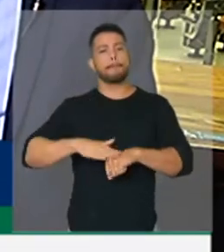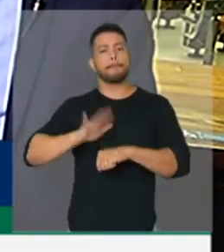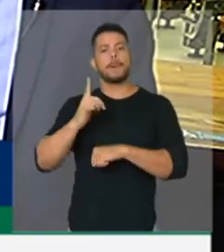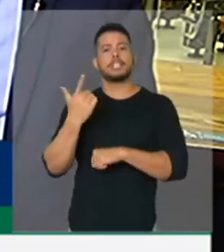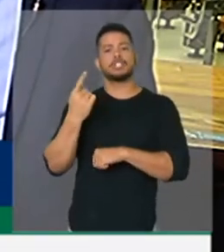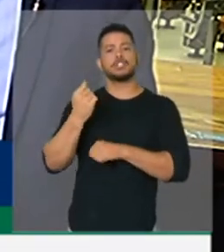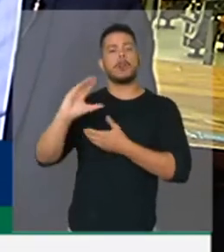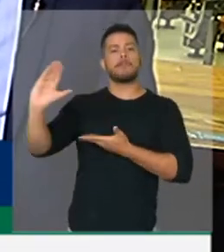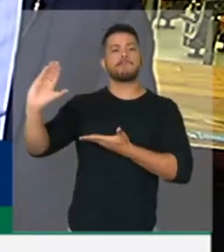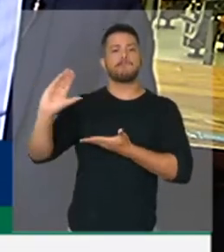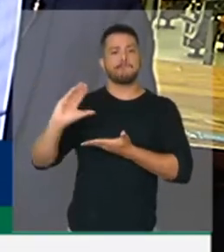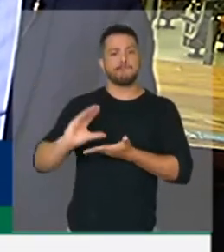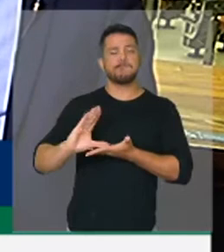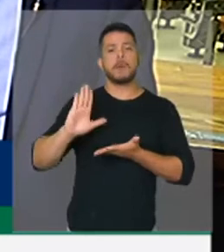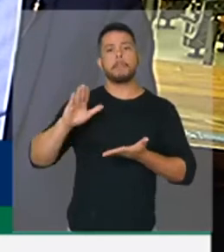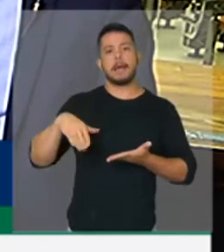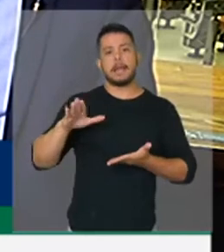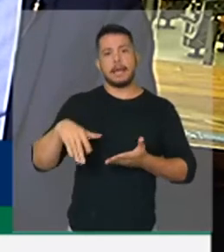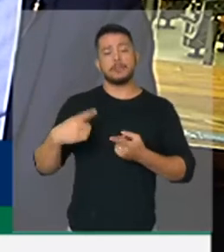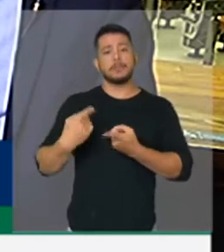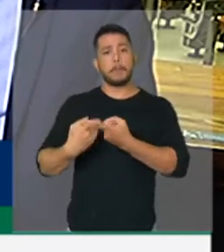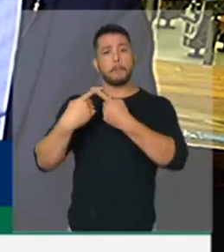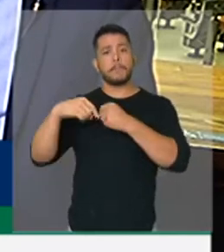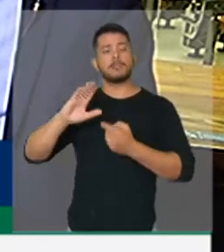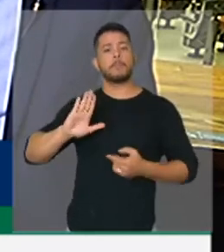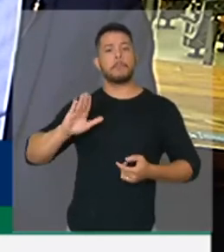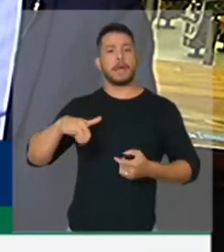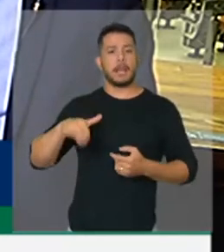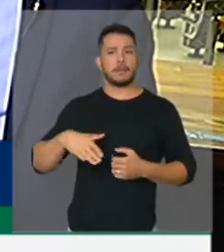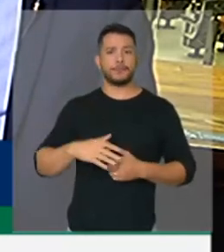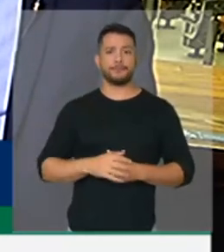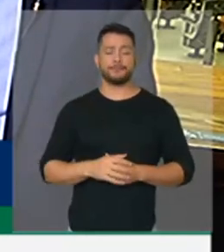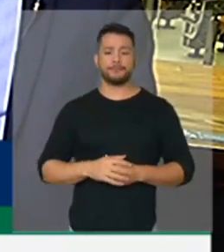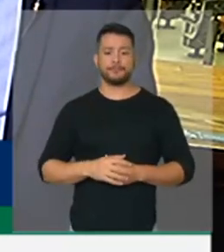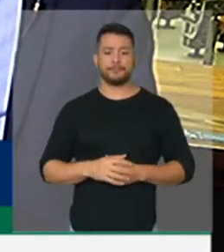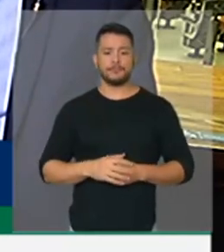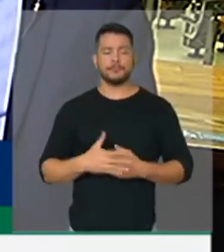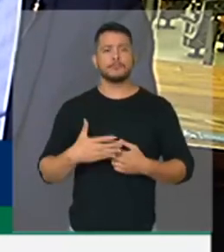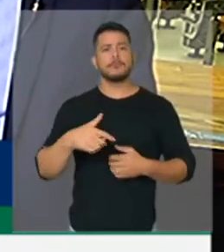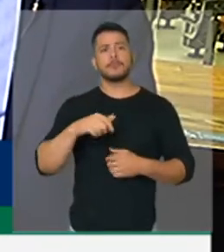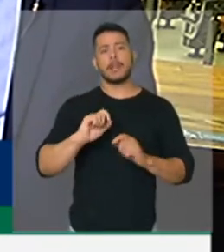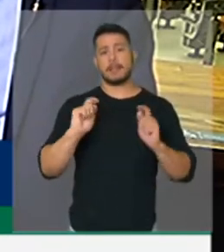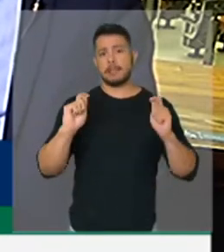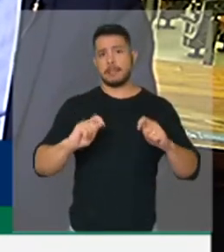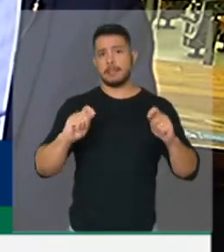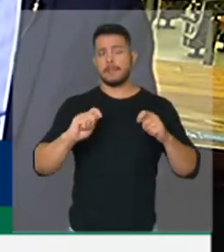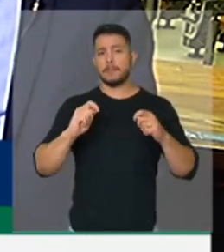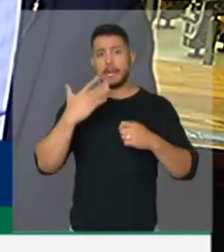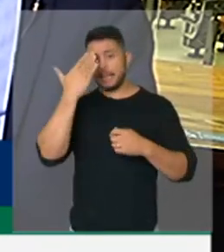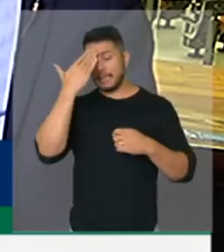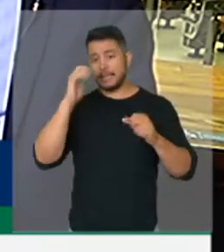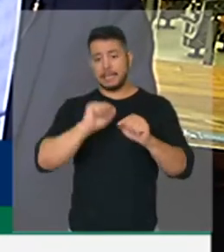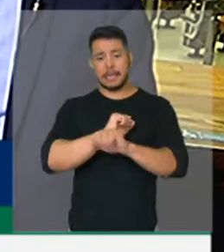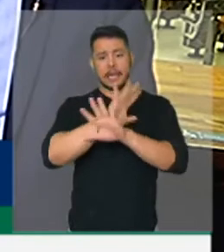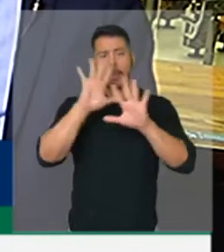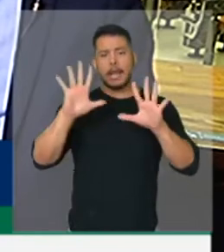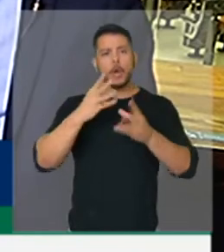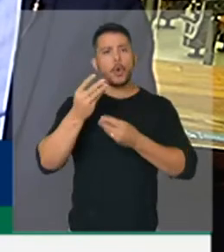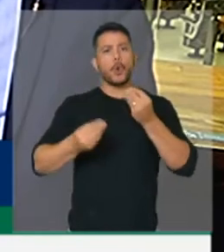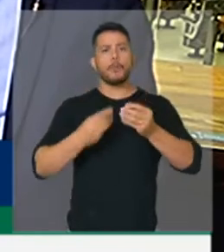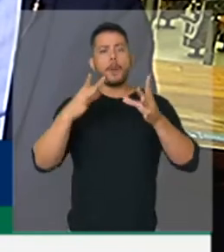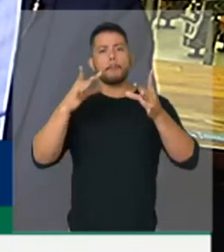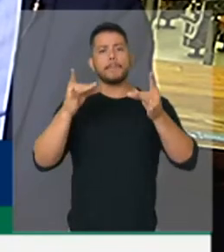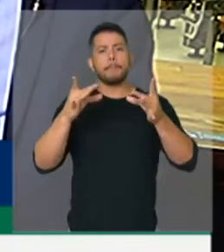baratos para investir na área de infraestrutura. Quem explica direitinho para a gente como tudo isso